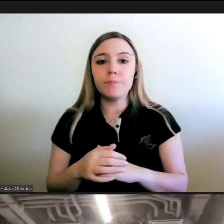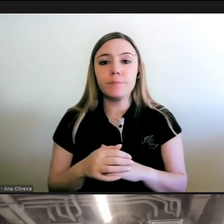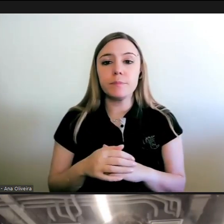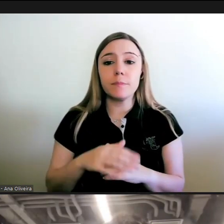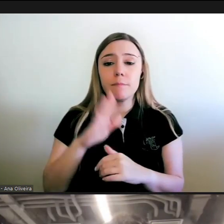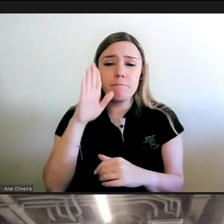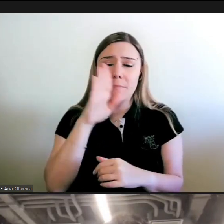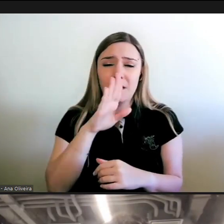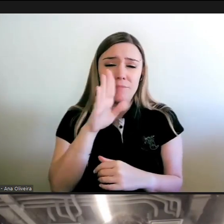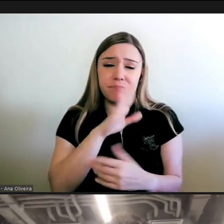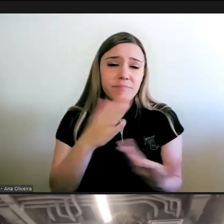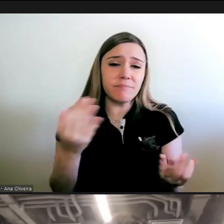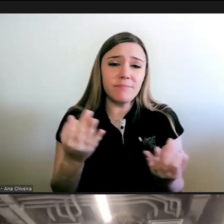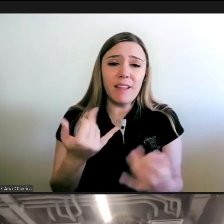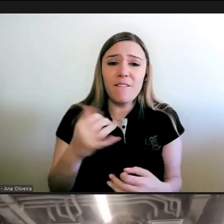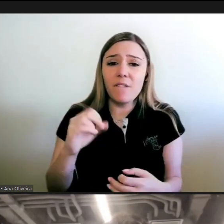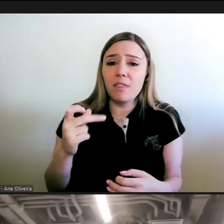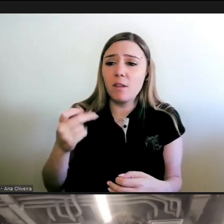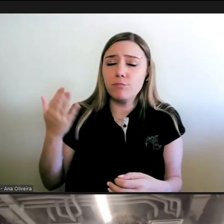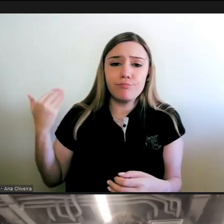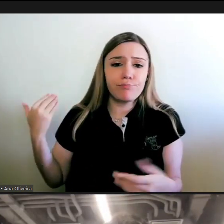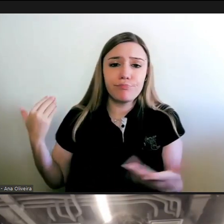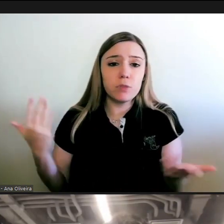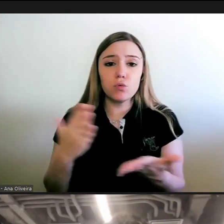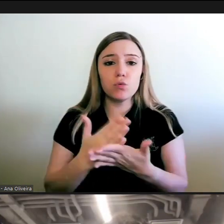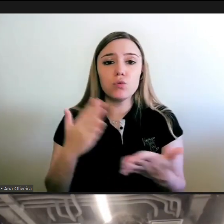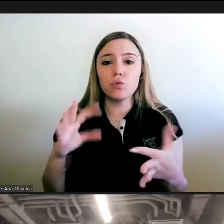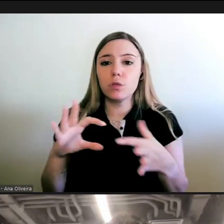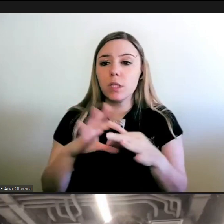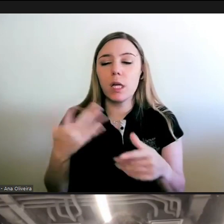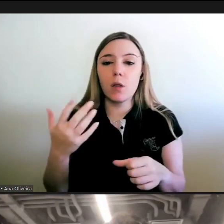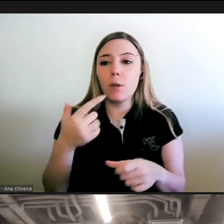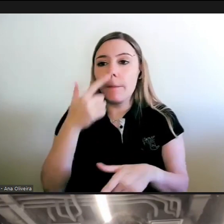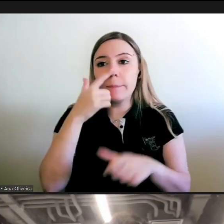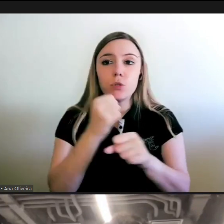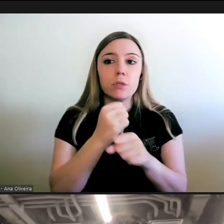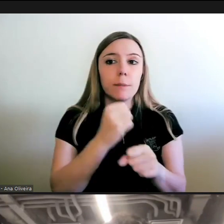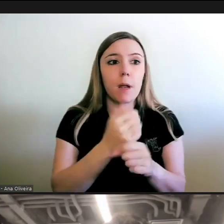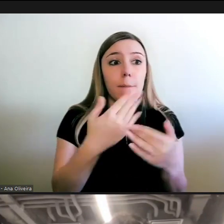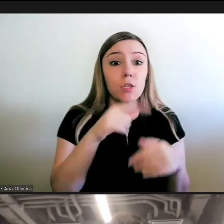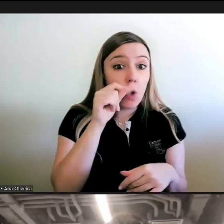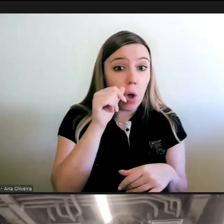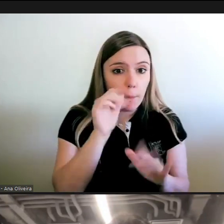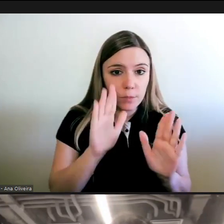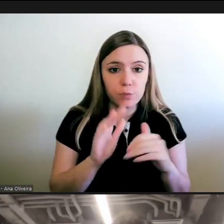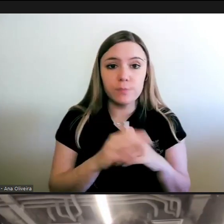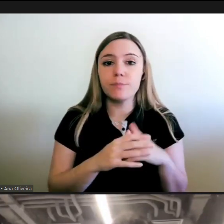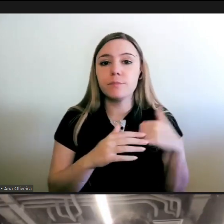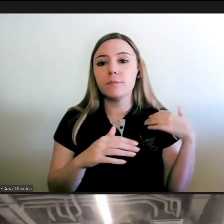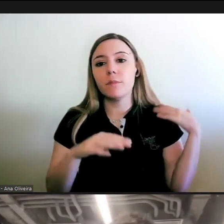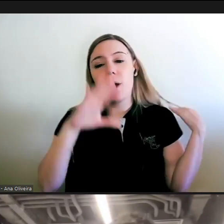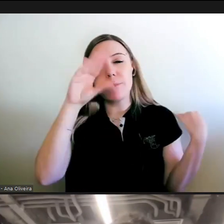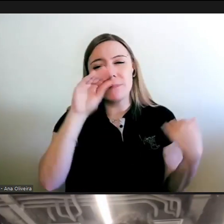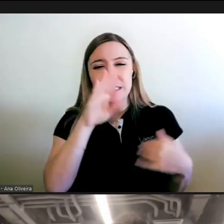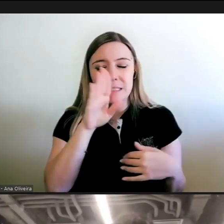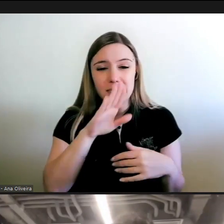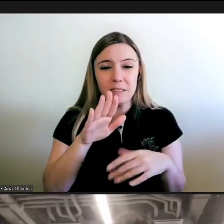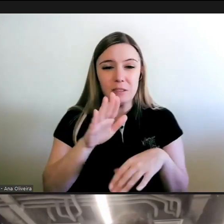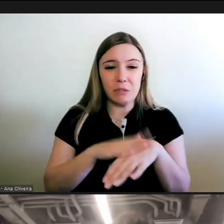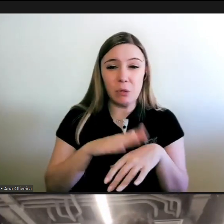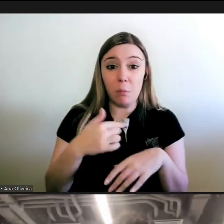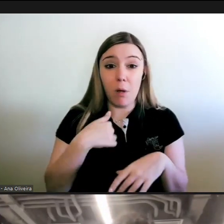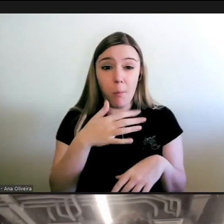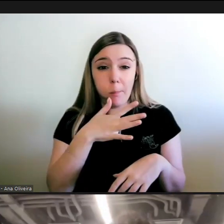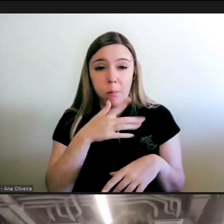atrás estavam reservadas a trabalhadores do género masculino. Eu não sei se vos macei, se me dispersei muito